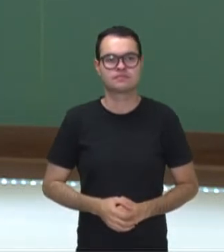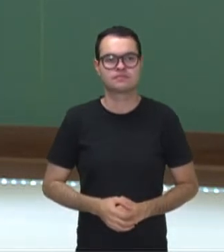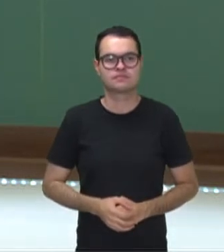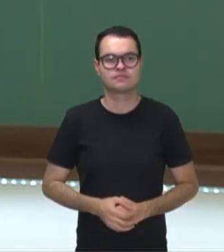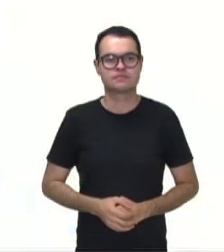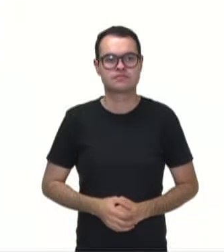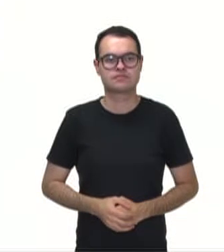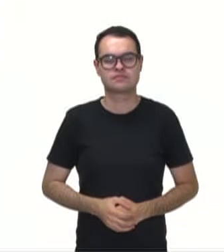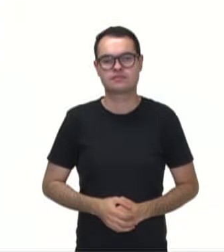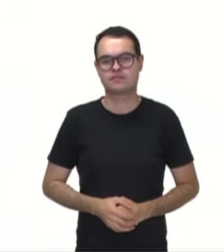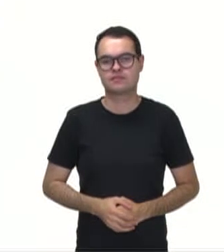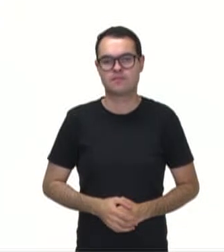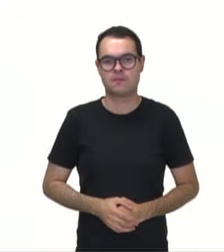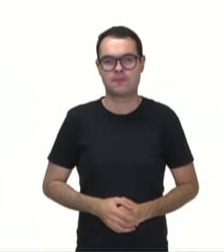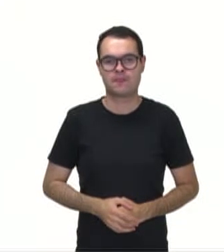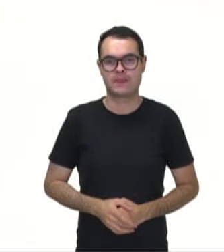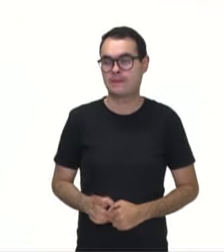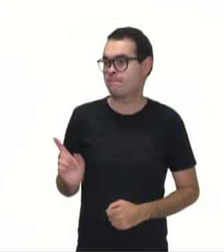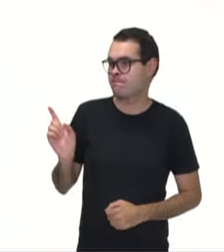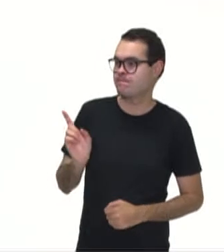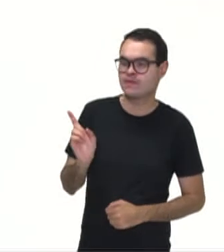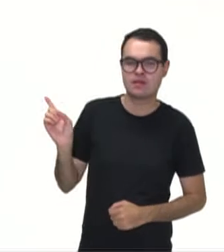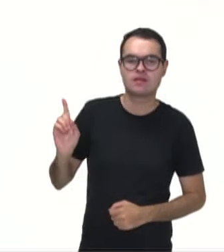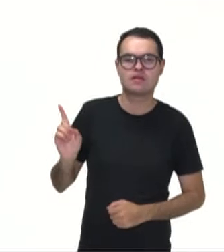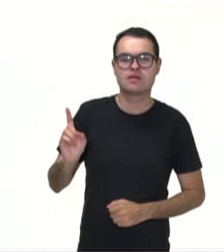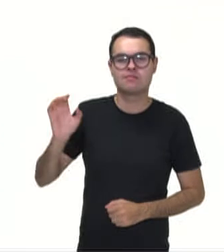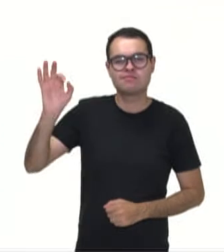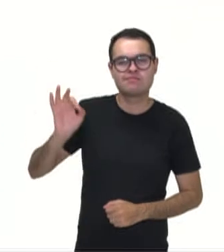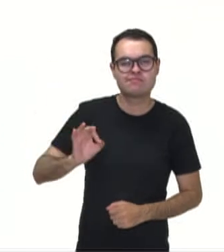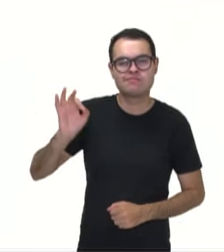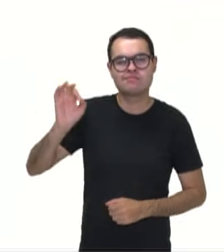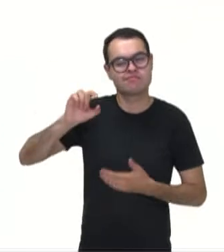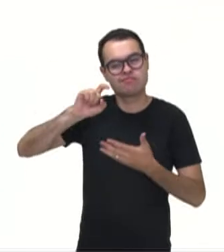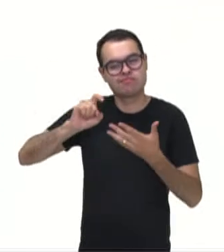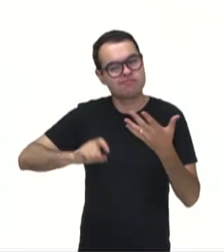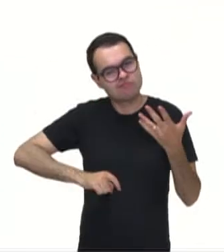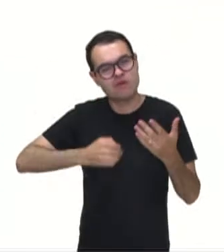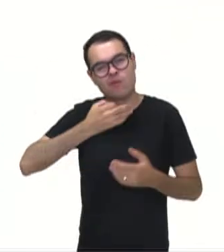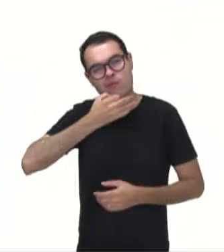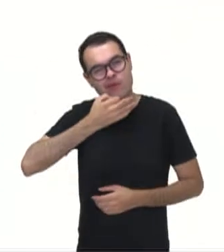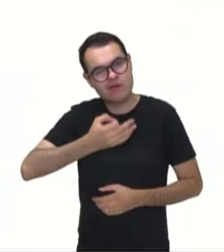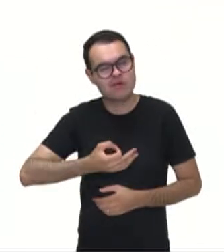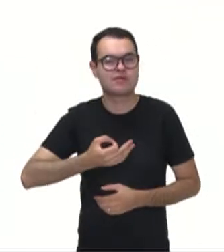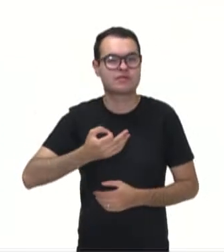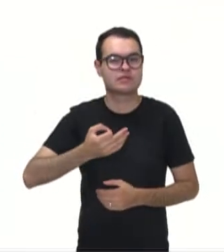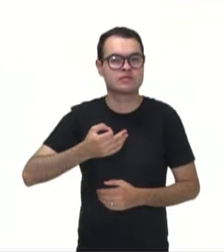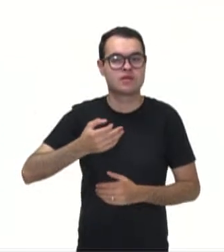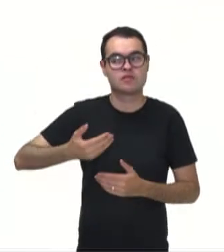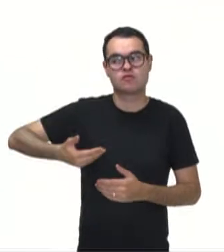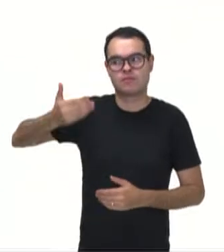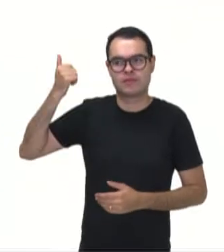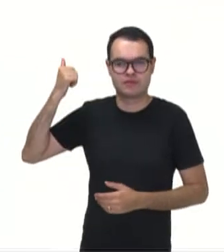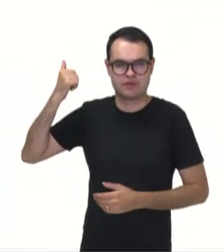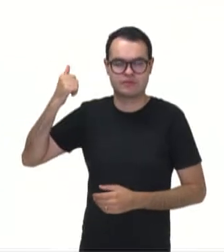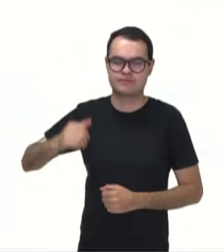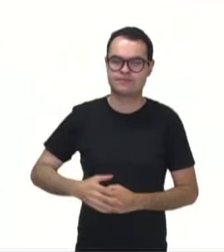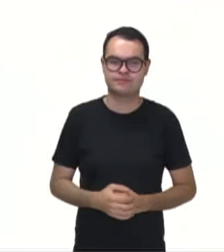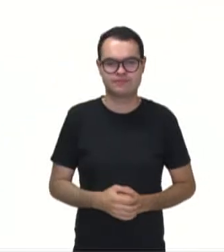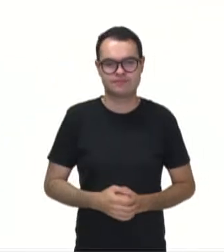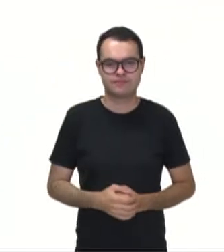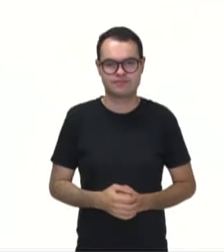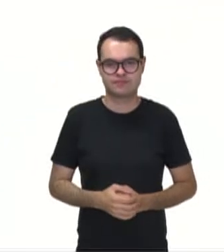aqui, para expressar probabilidades ou suposições no passado.